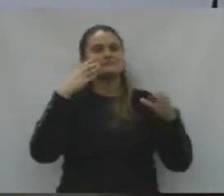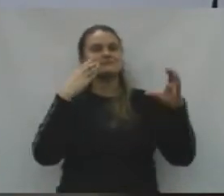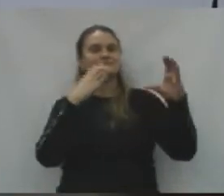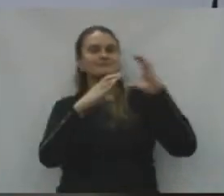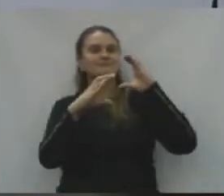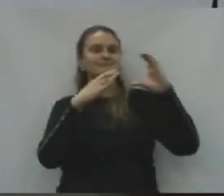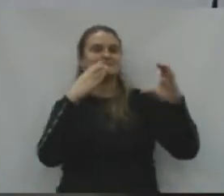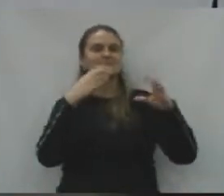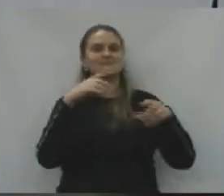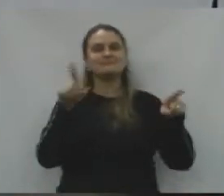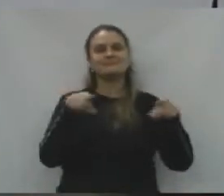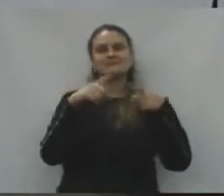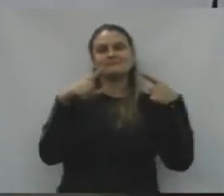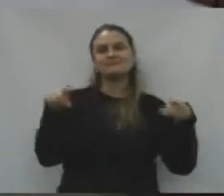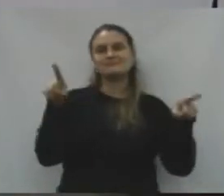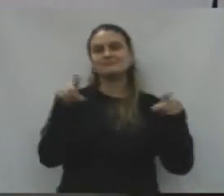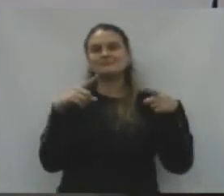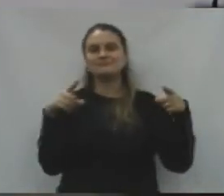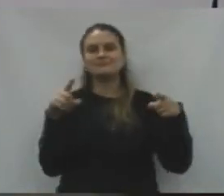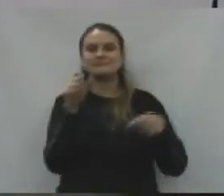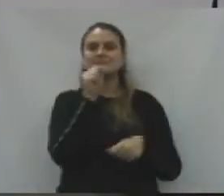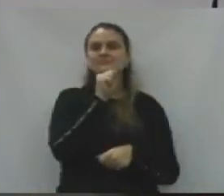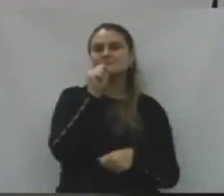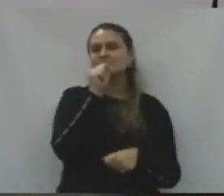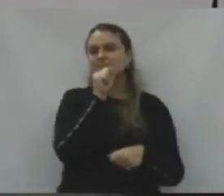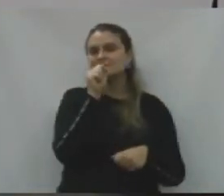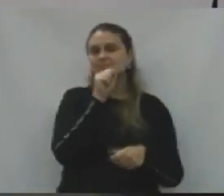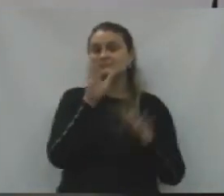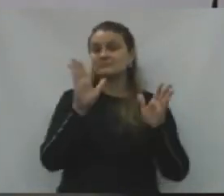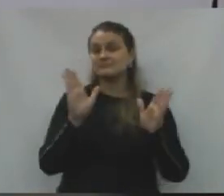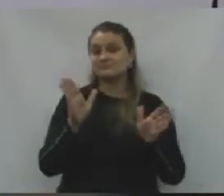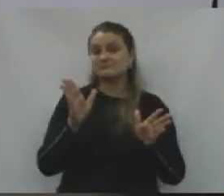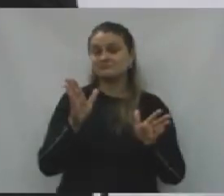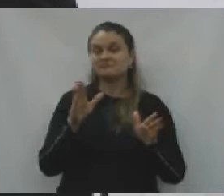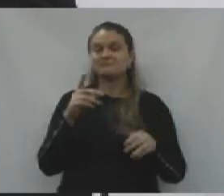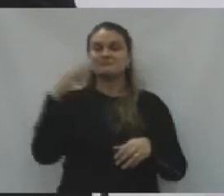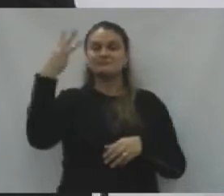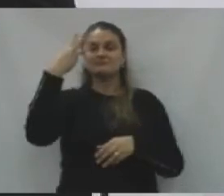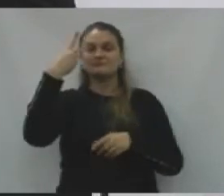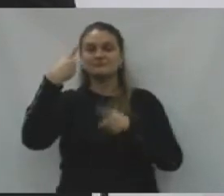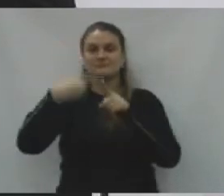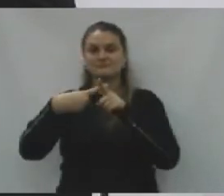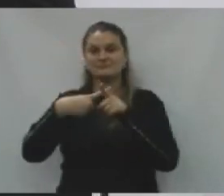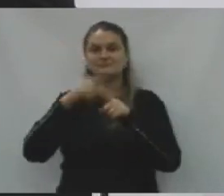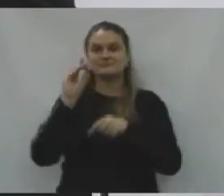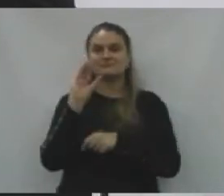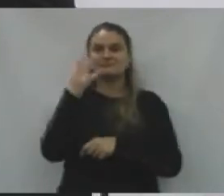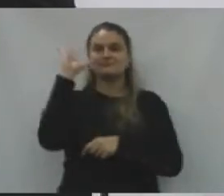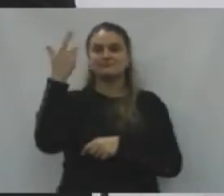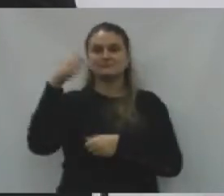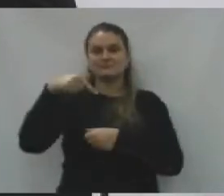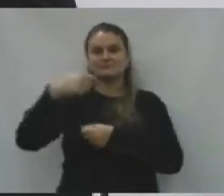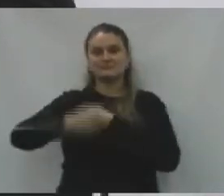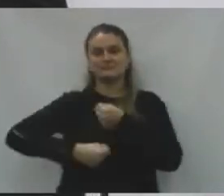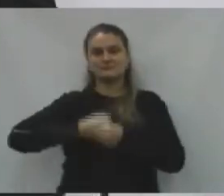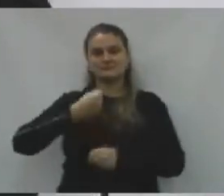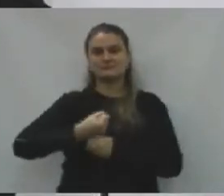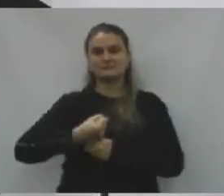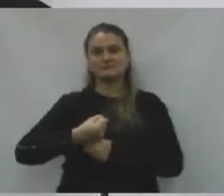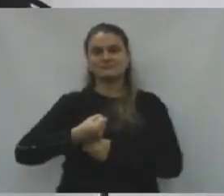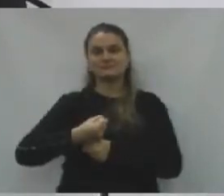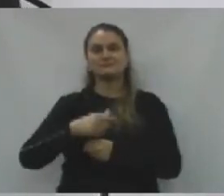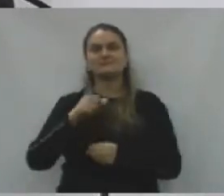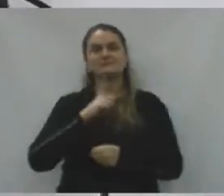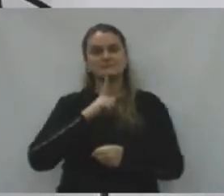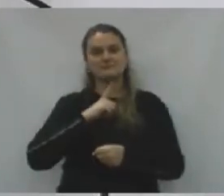música. Setlist Show. Hoje, nós chegamos à 3ª edição, esse ano.